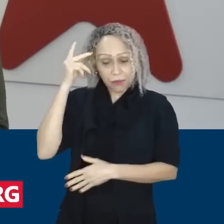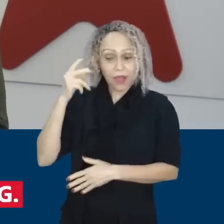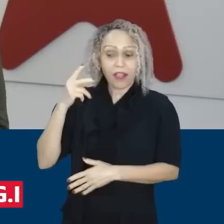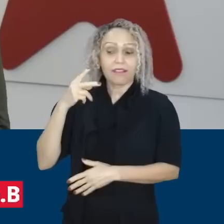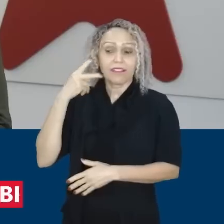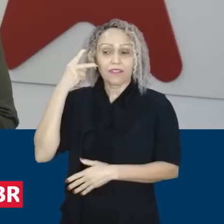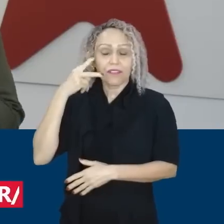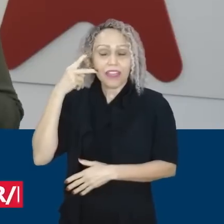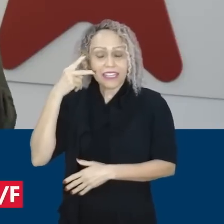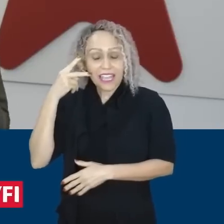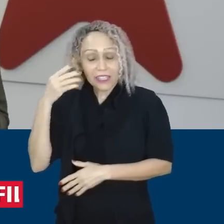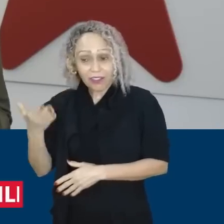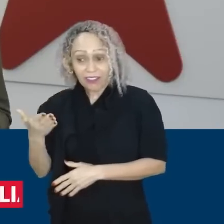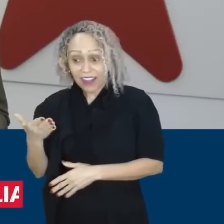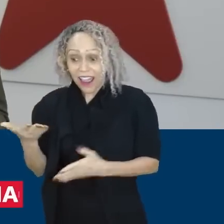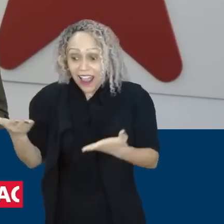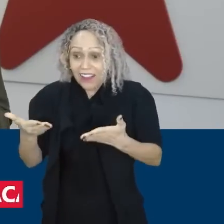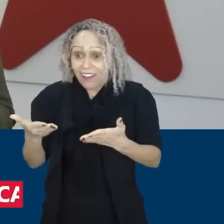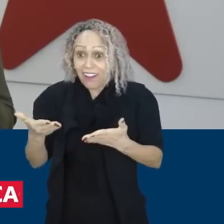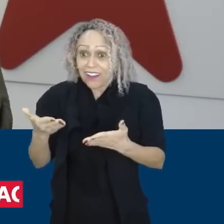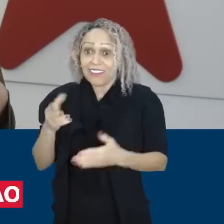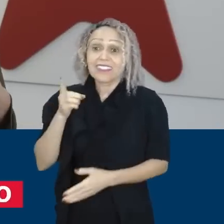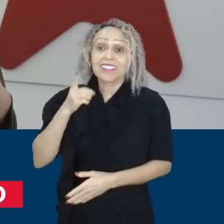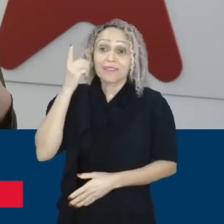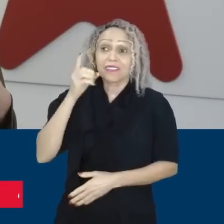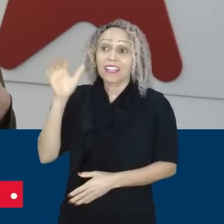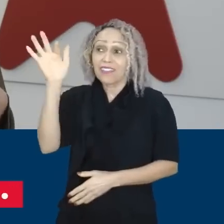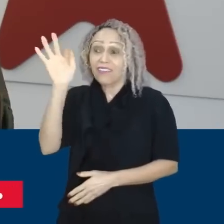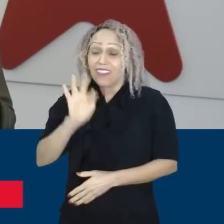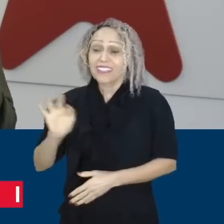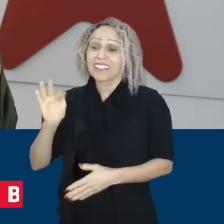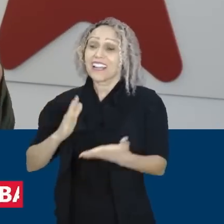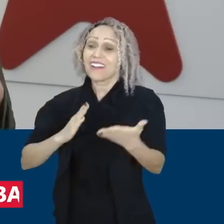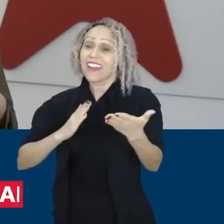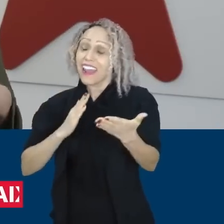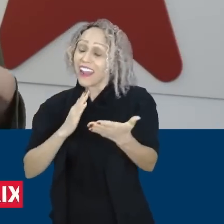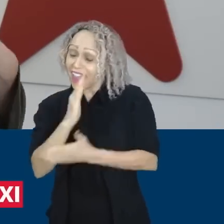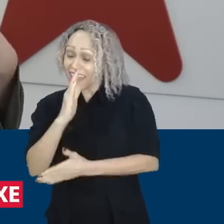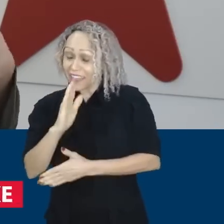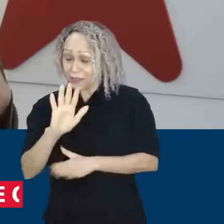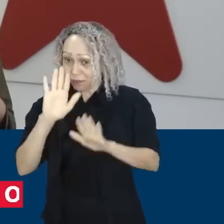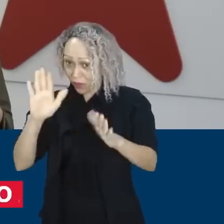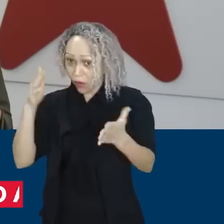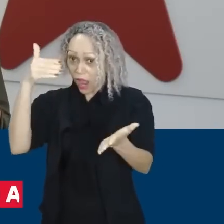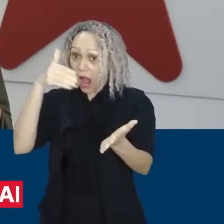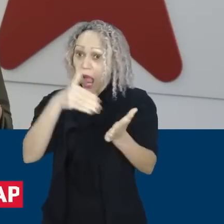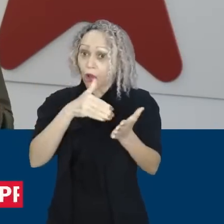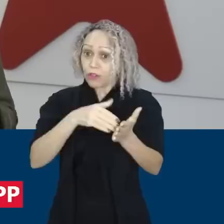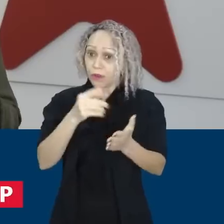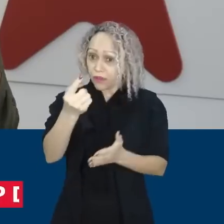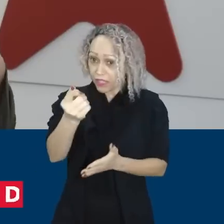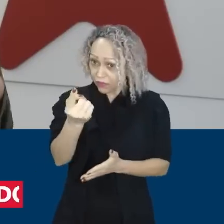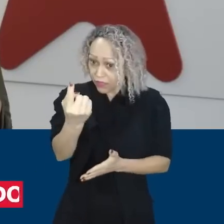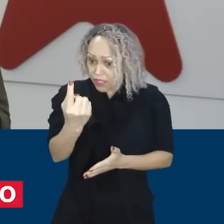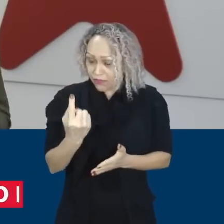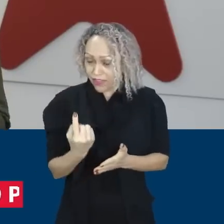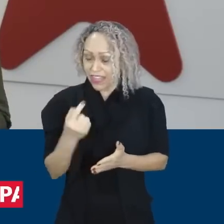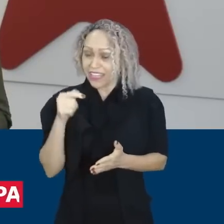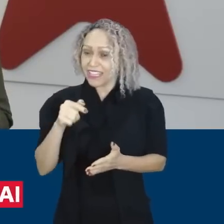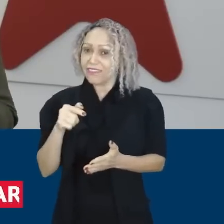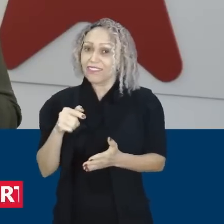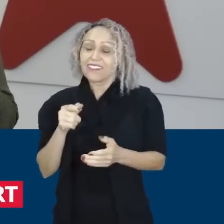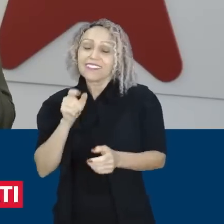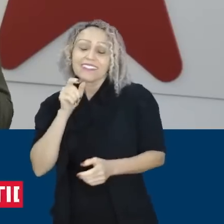última vez que você esteve aqui também, você deixou umas palavras lindas aí, né, de incentivo, de esperança para o eleitorado. A gente estava em